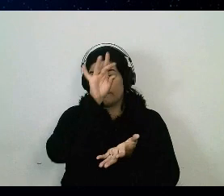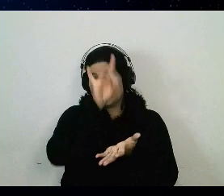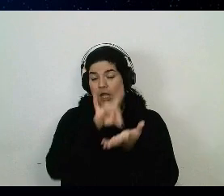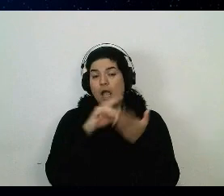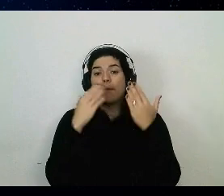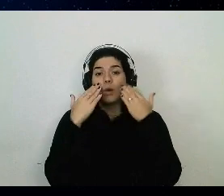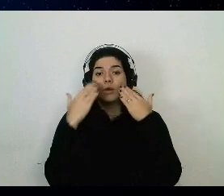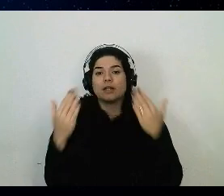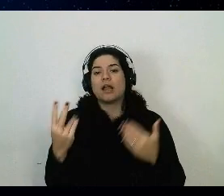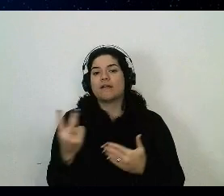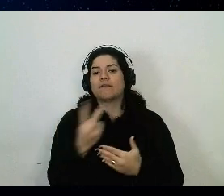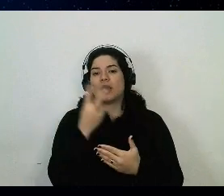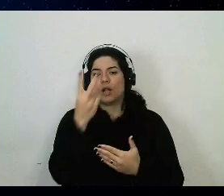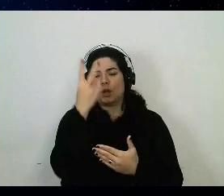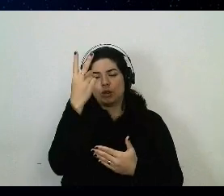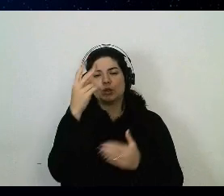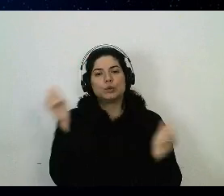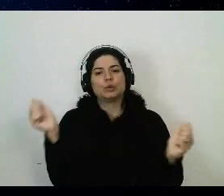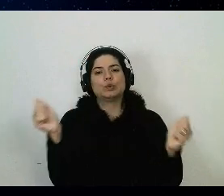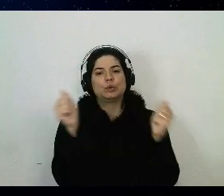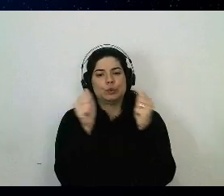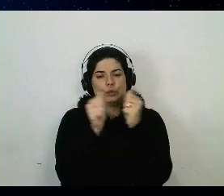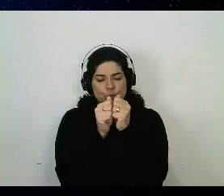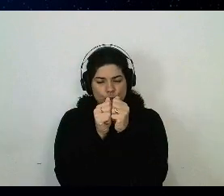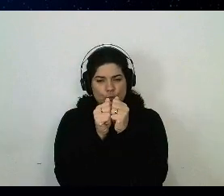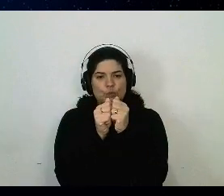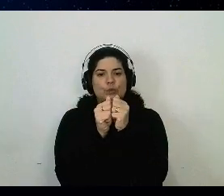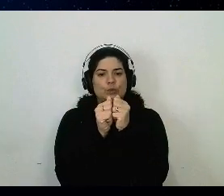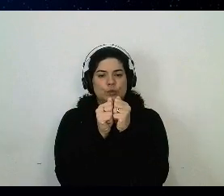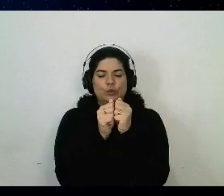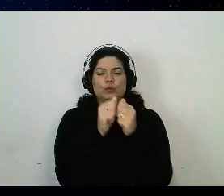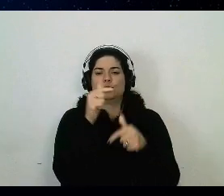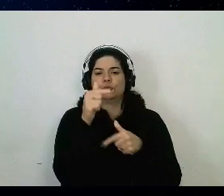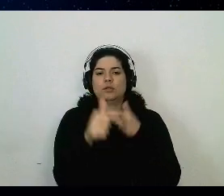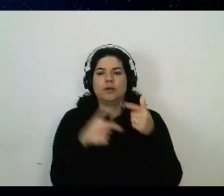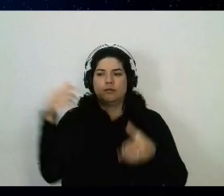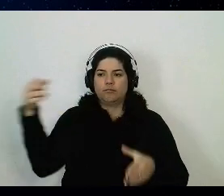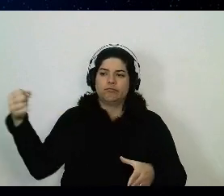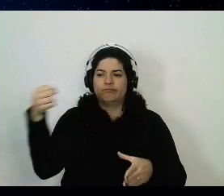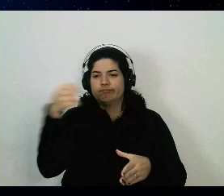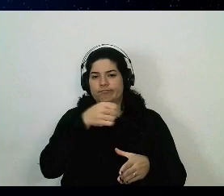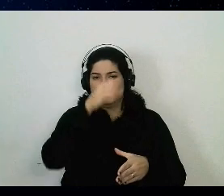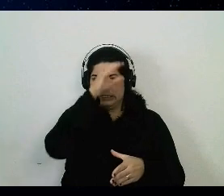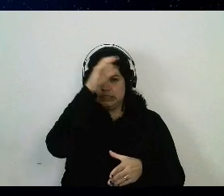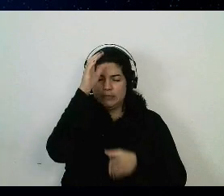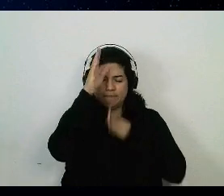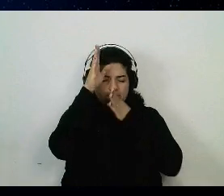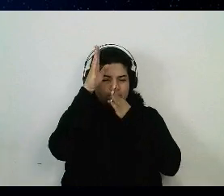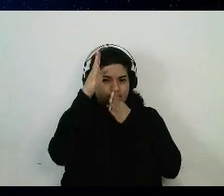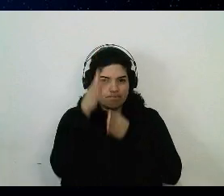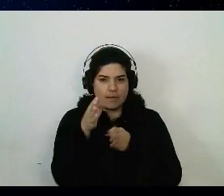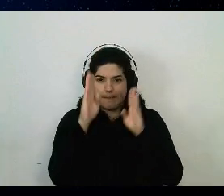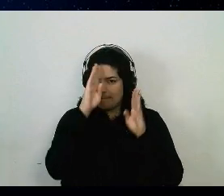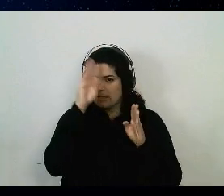valor agregado na outra ponta e colocar o cliente no centro de tudo genuinamente, né?